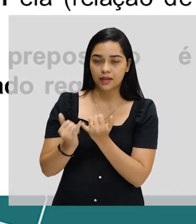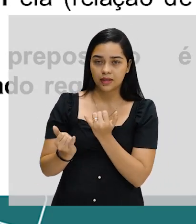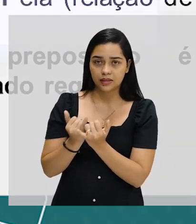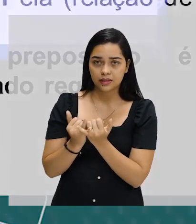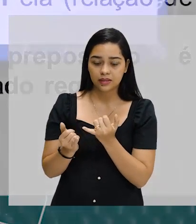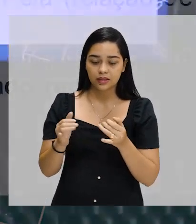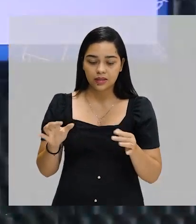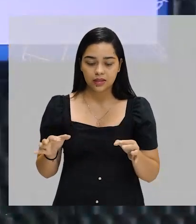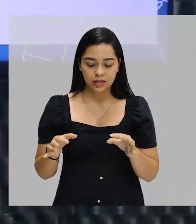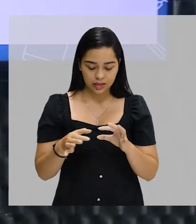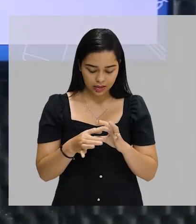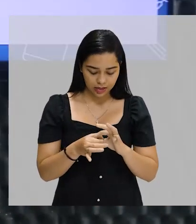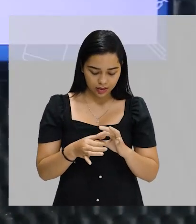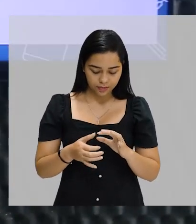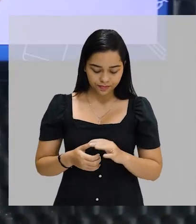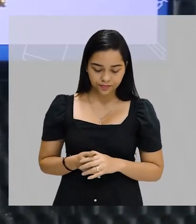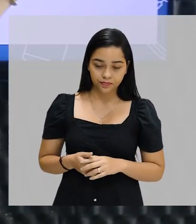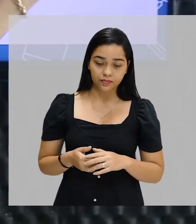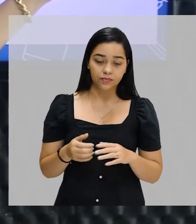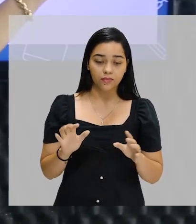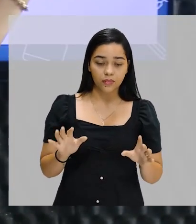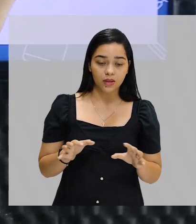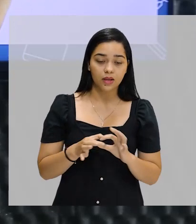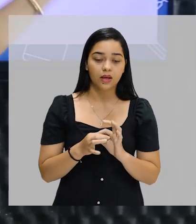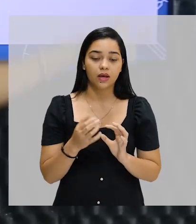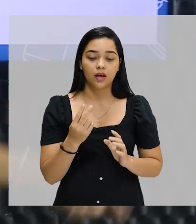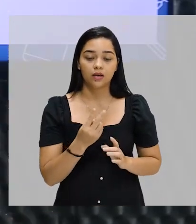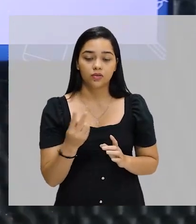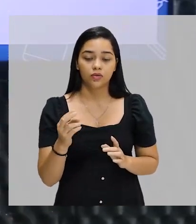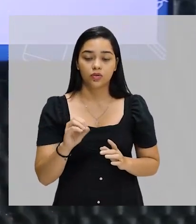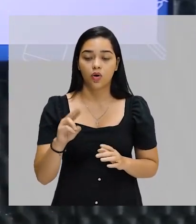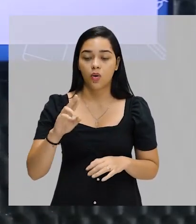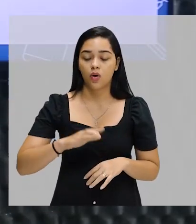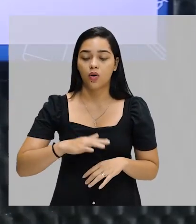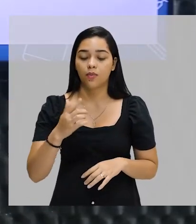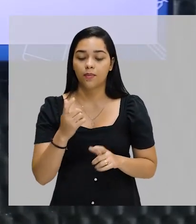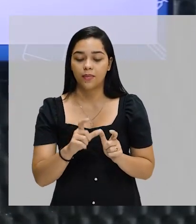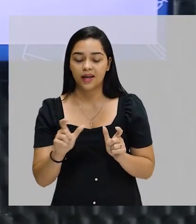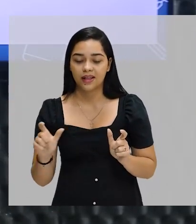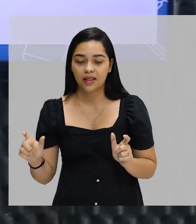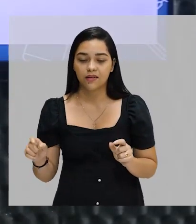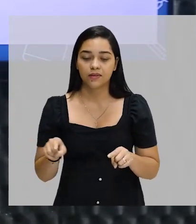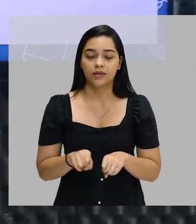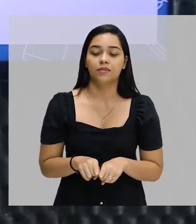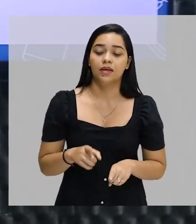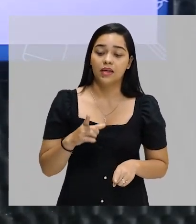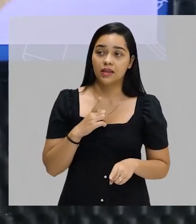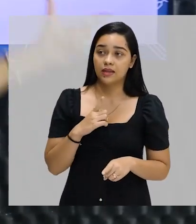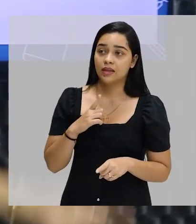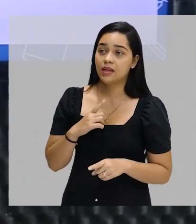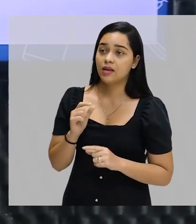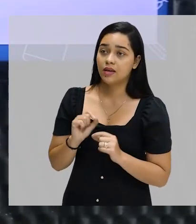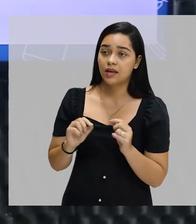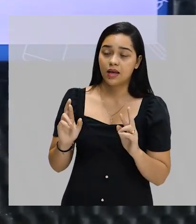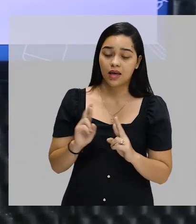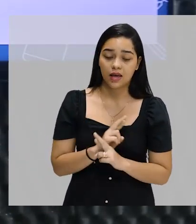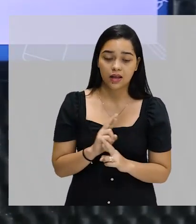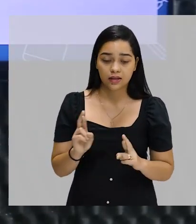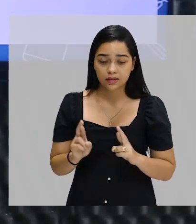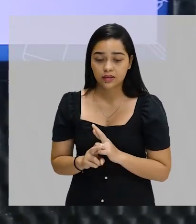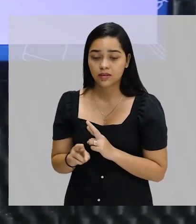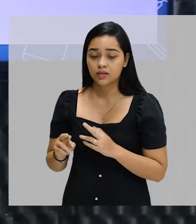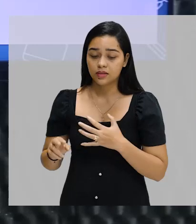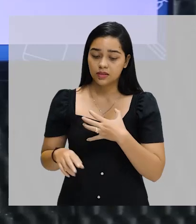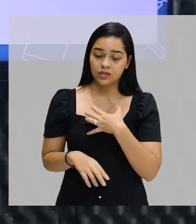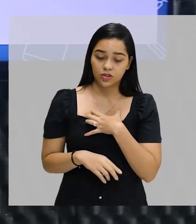Elas ligam, tá? Liga duas outras palavras, estabelecendo relação de